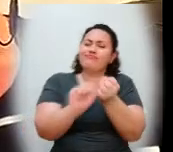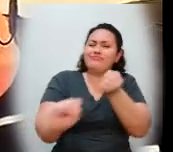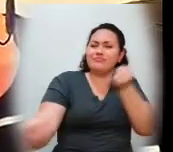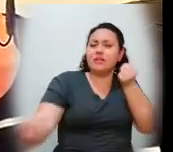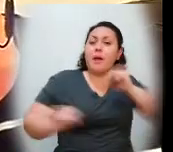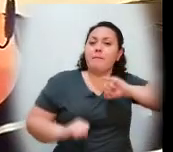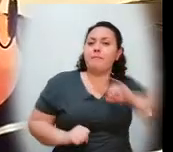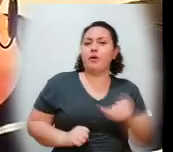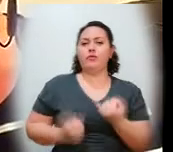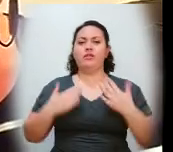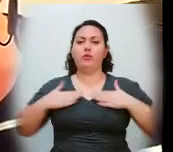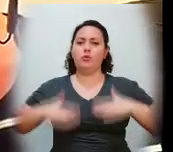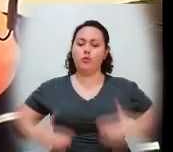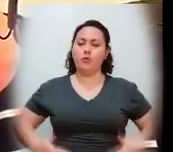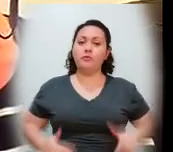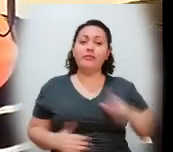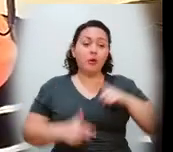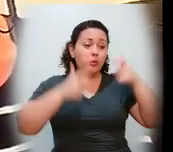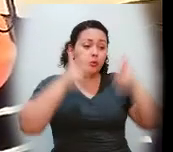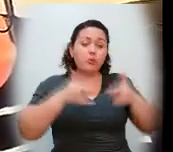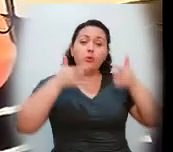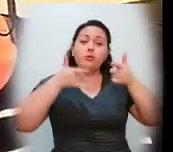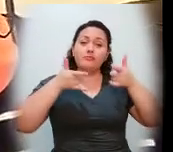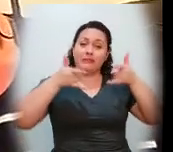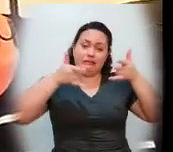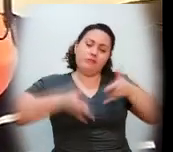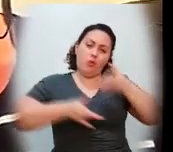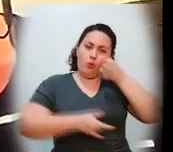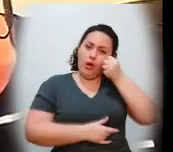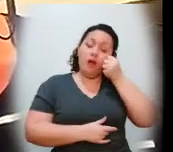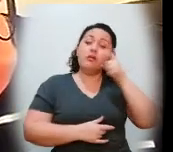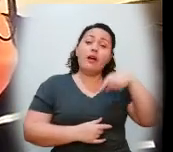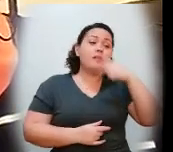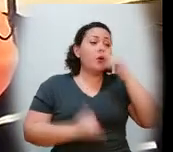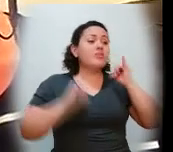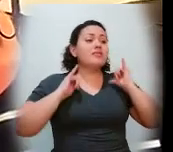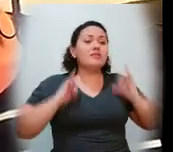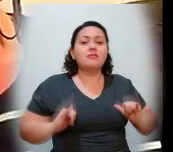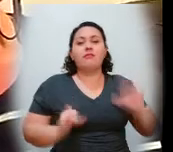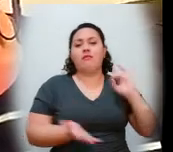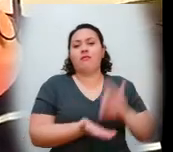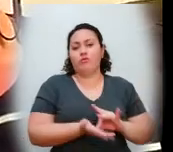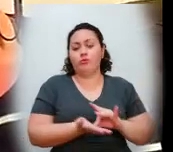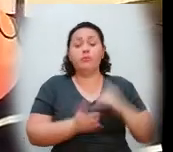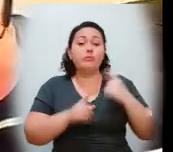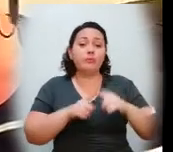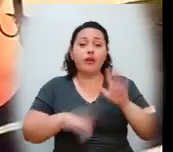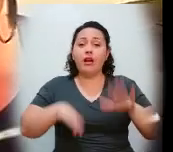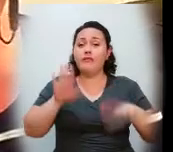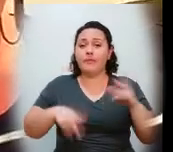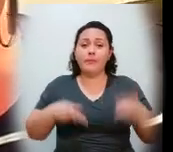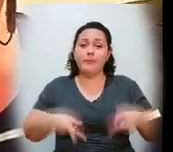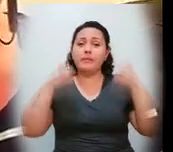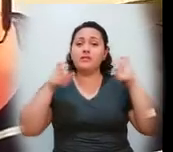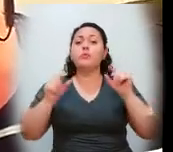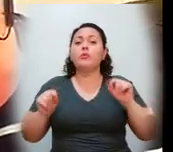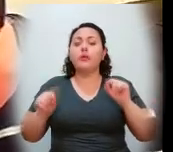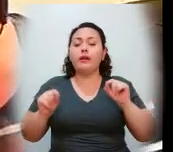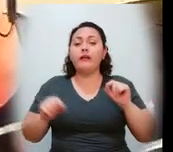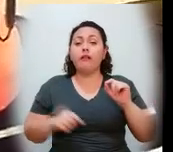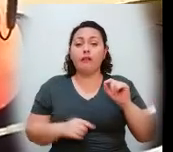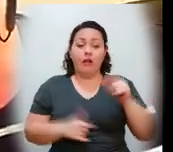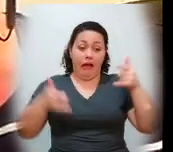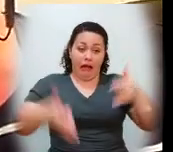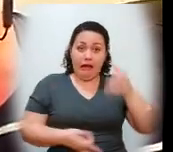de descanso, né, como um espaço de descanso. Assim, às vezes, Ana, eu percebo, né, que a gente às vezes comete muitos erros e